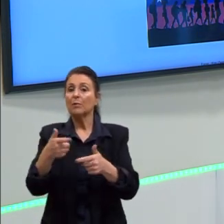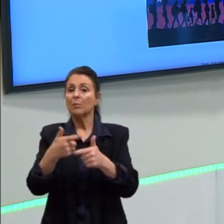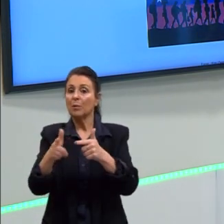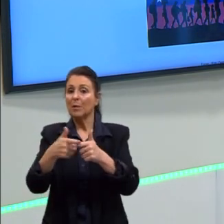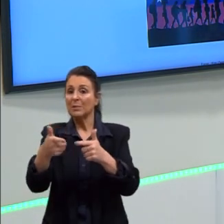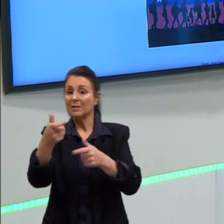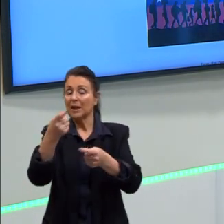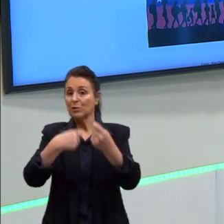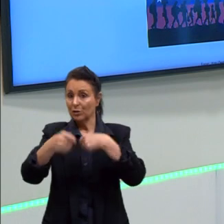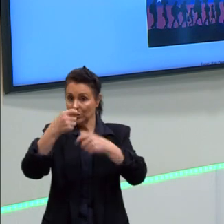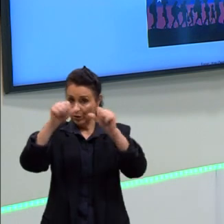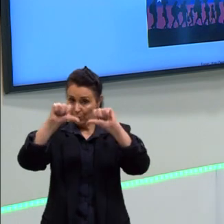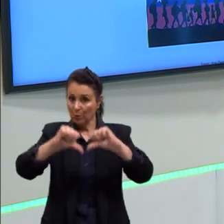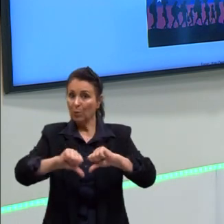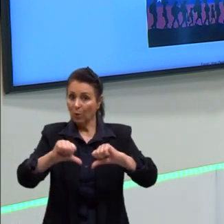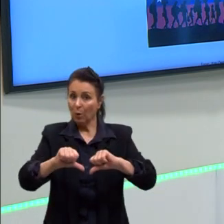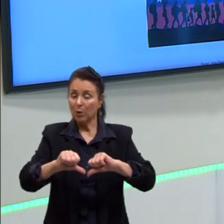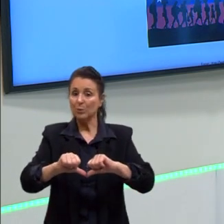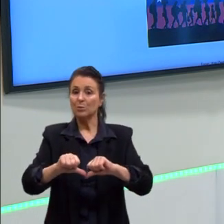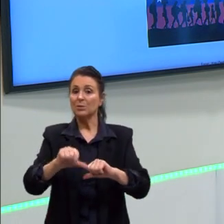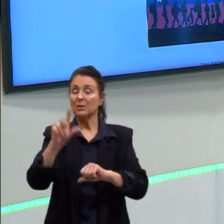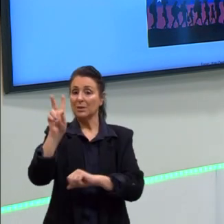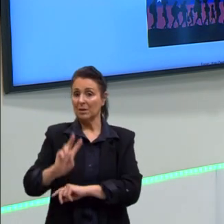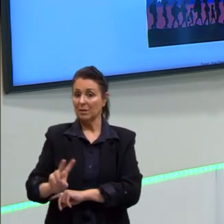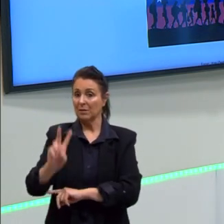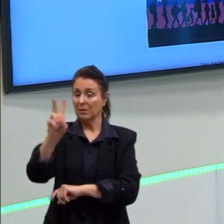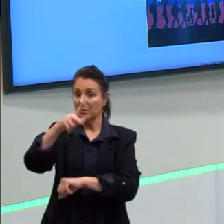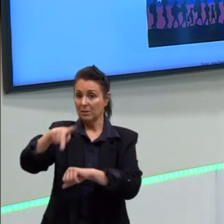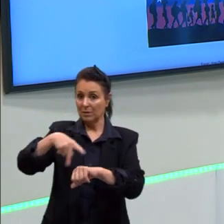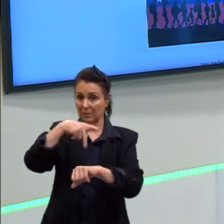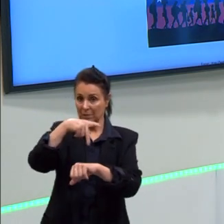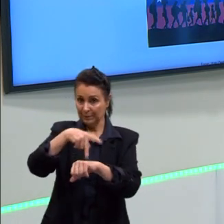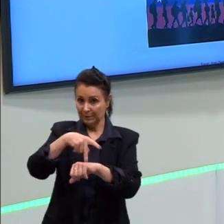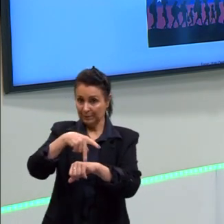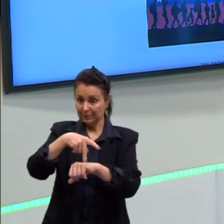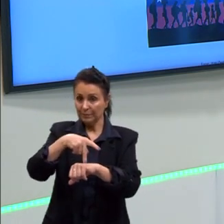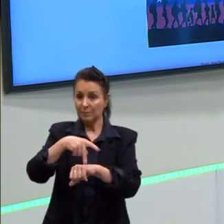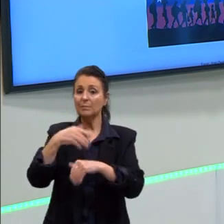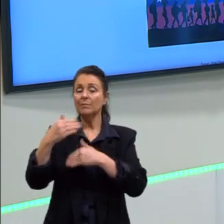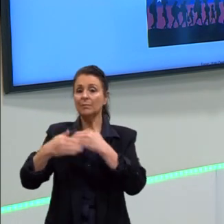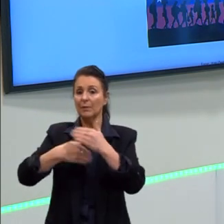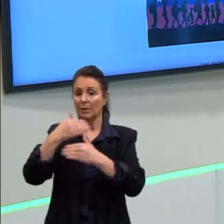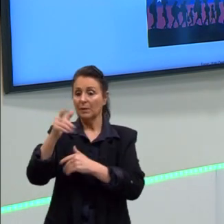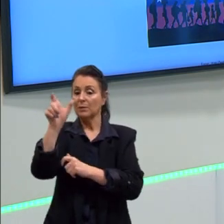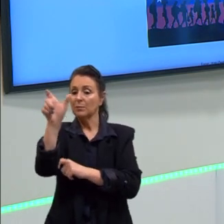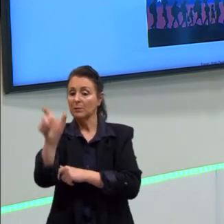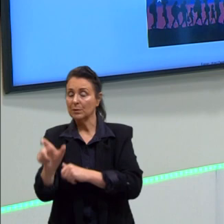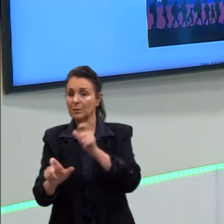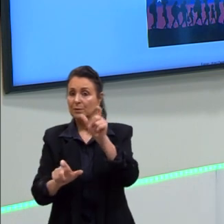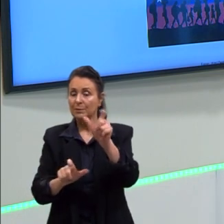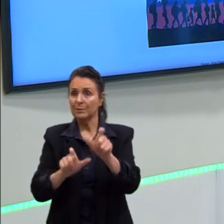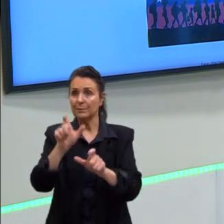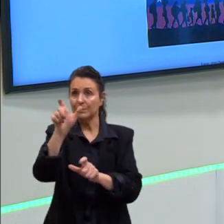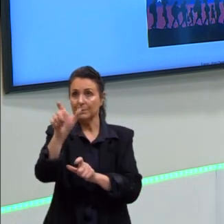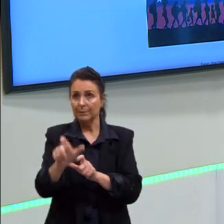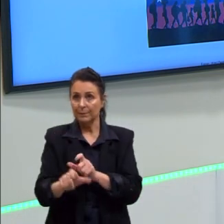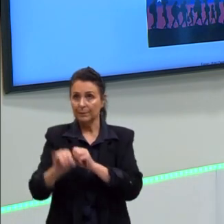E aí acabou sendo desabastecido países e teve esse processo aí então das pessoas é